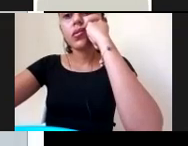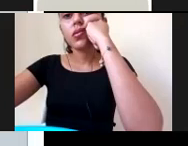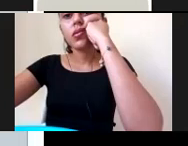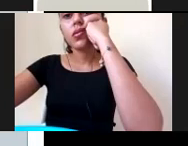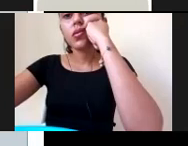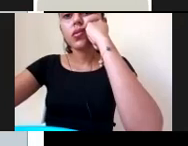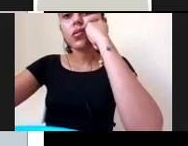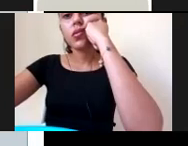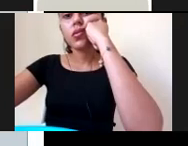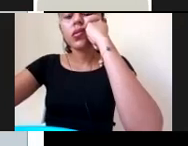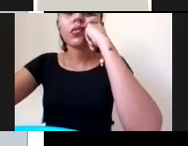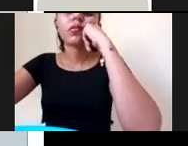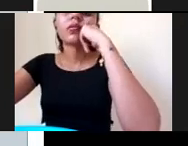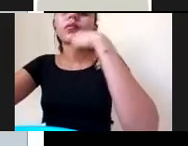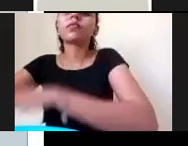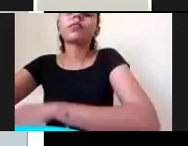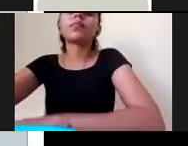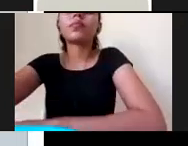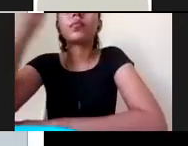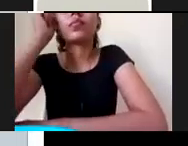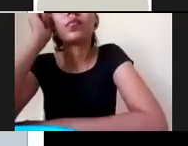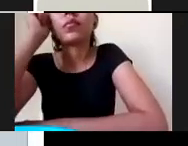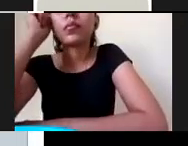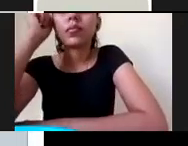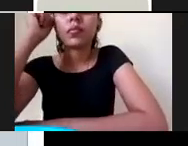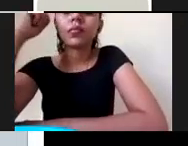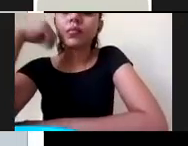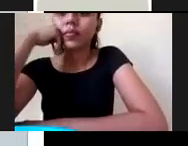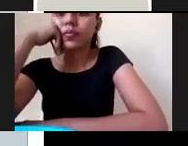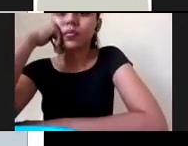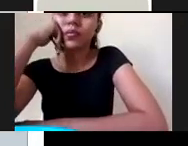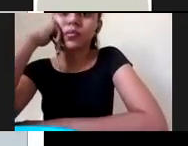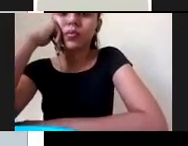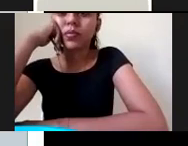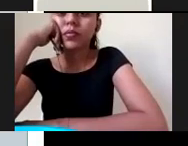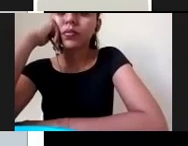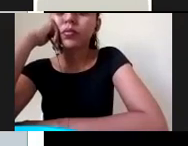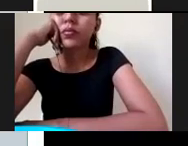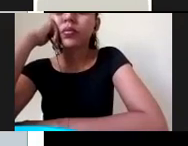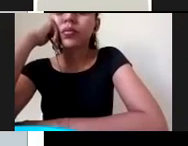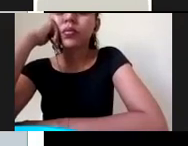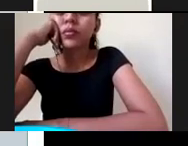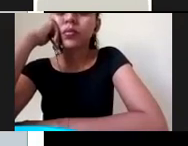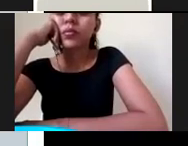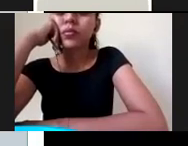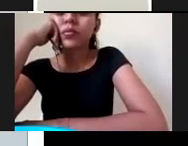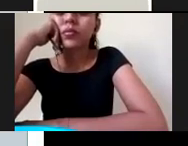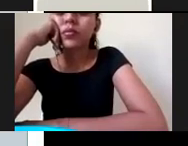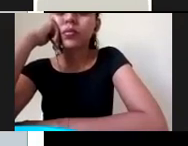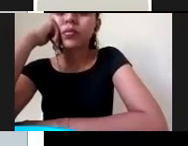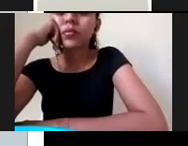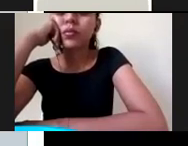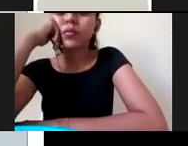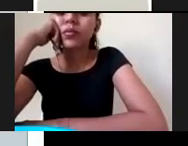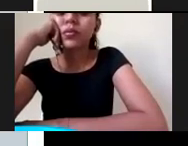ser avaliado, que é o edema de pálpebras, né? O tersol, que é a